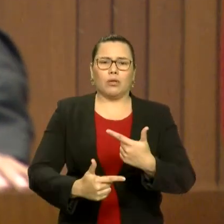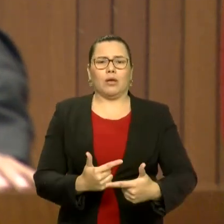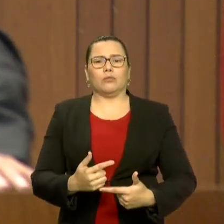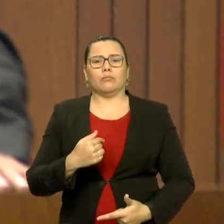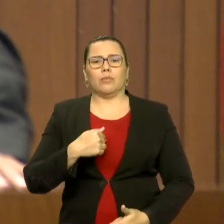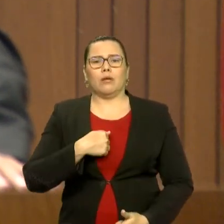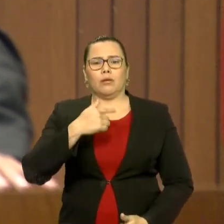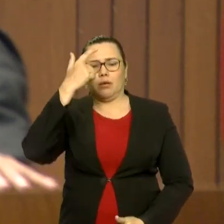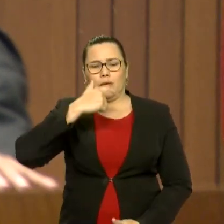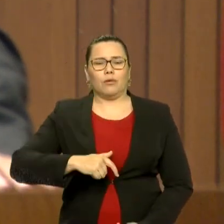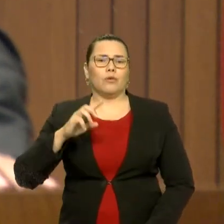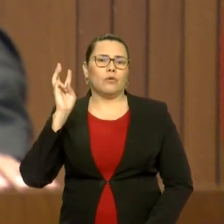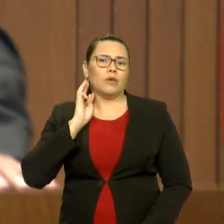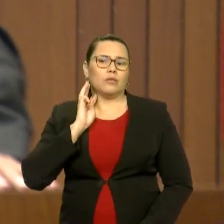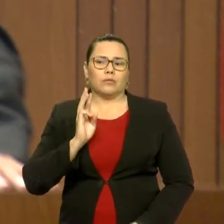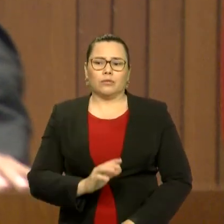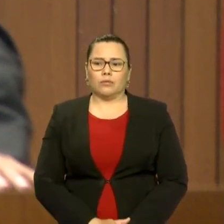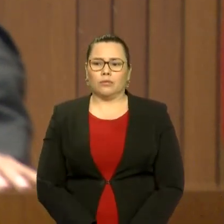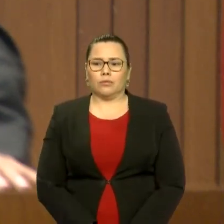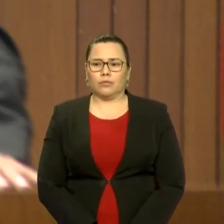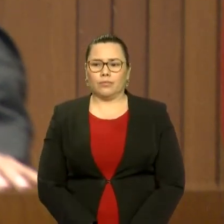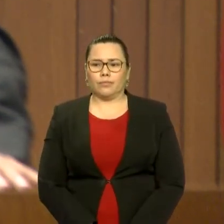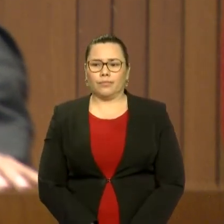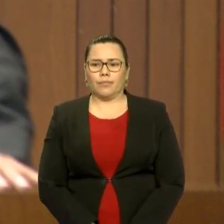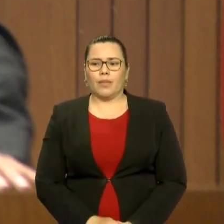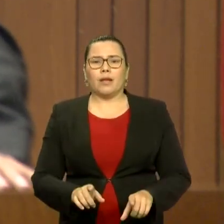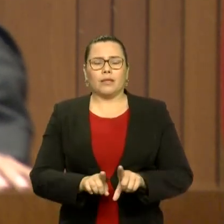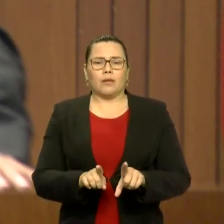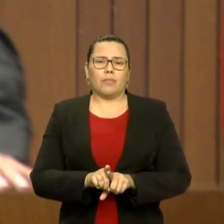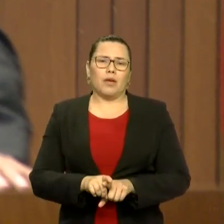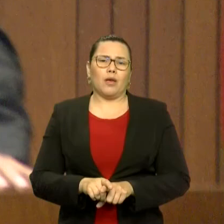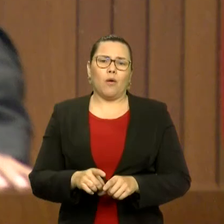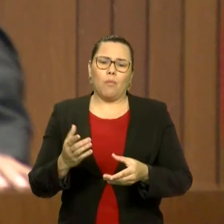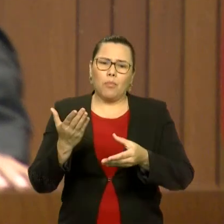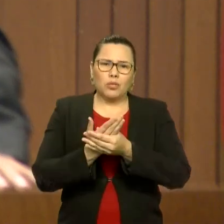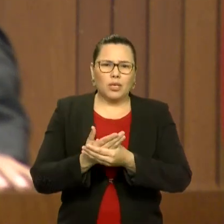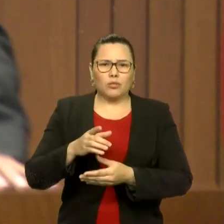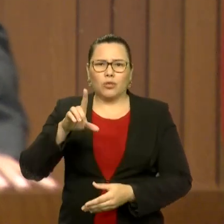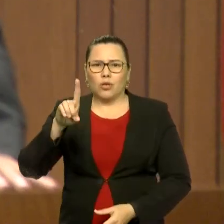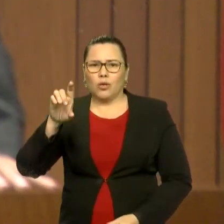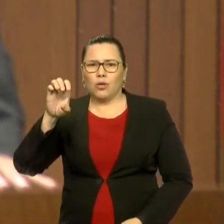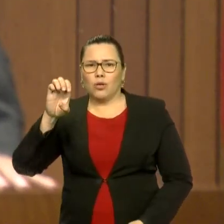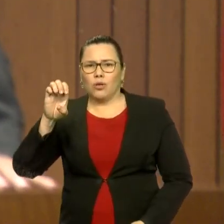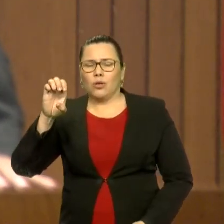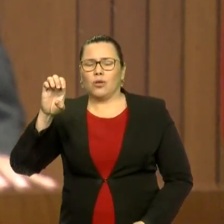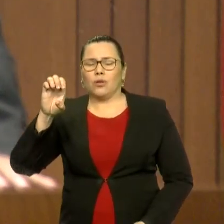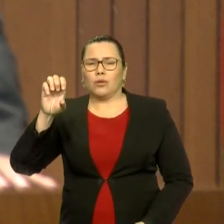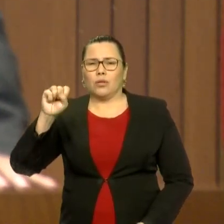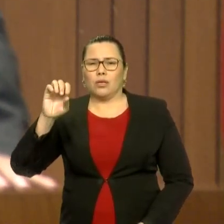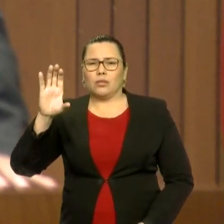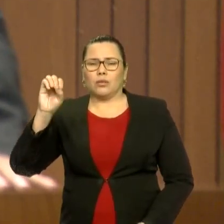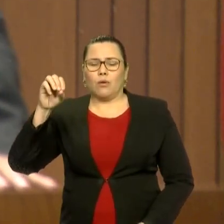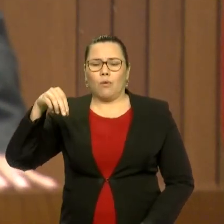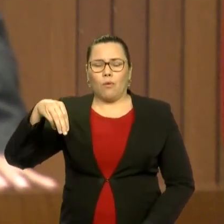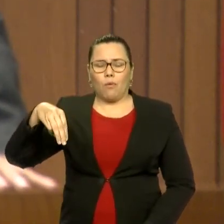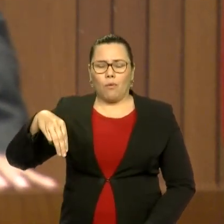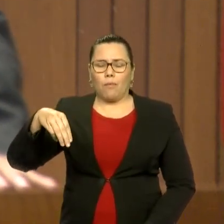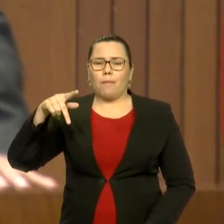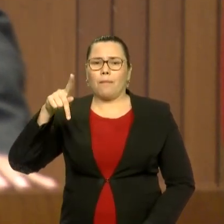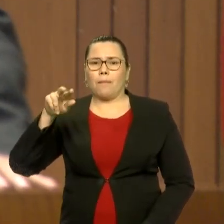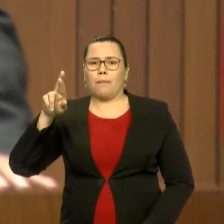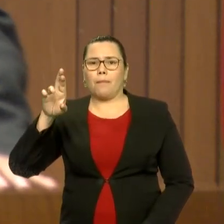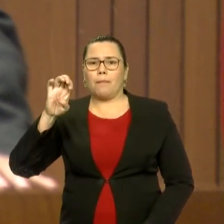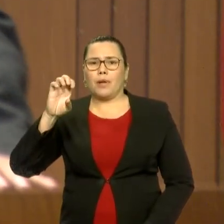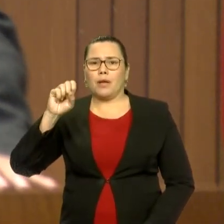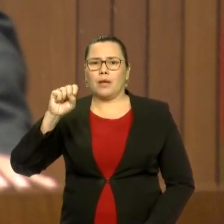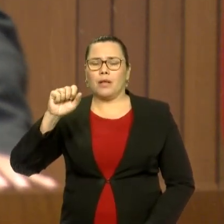Processo de descompressão do salário dos professores, lá no Tribunal de Justiça, lá na OAB, reunião com os professores, 56 municípios do interior do Estado,